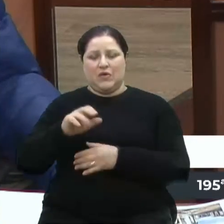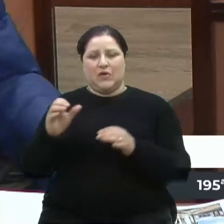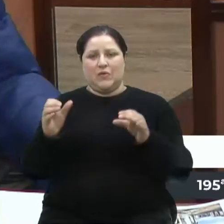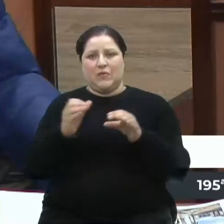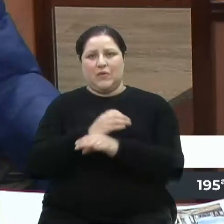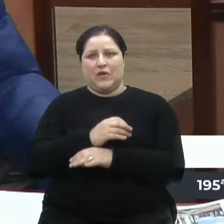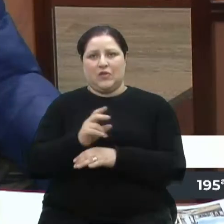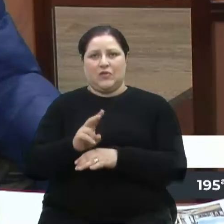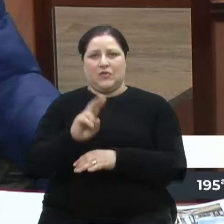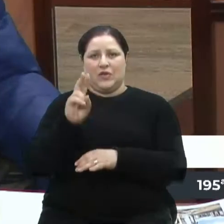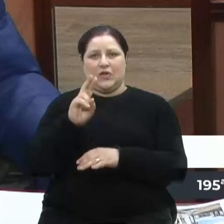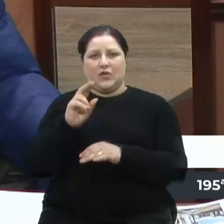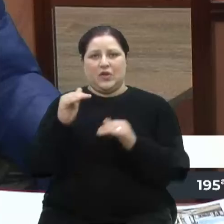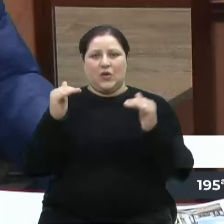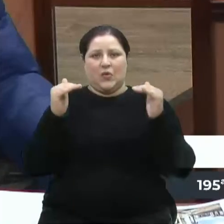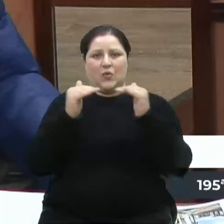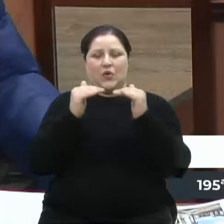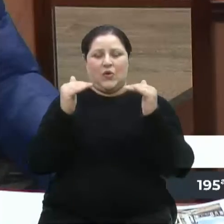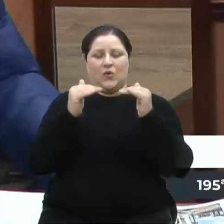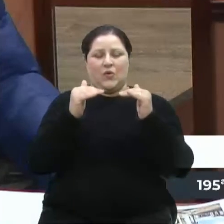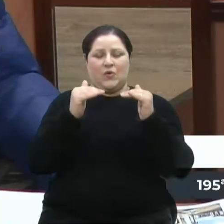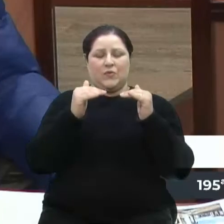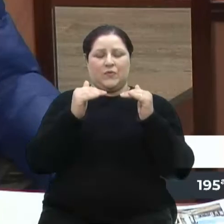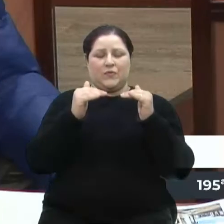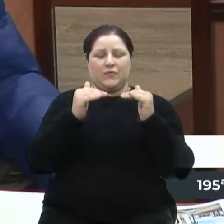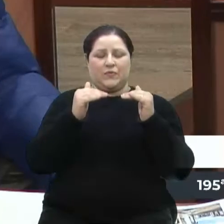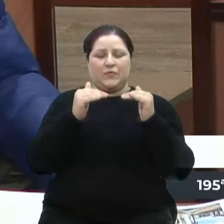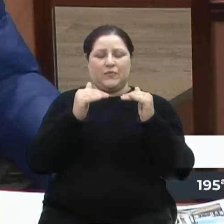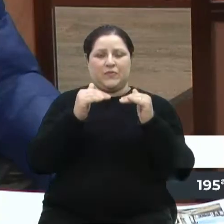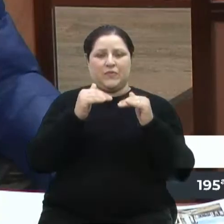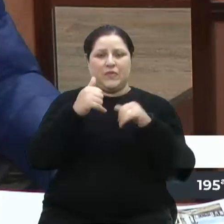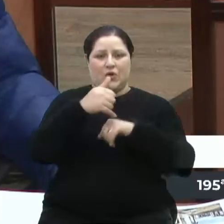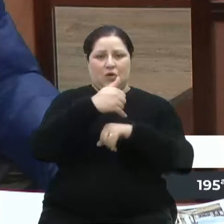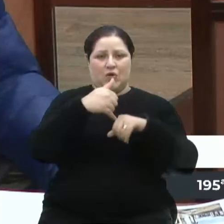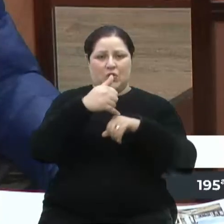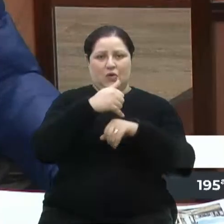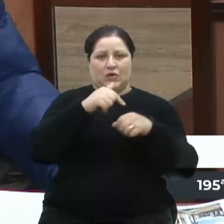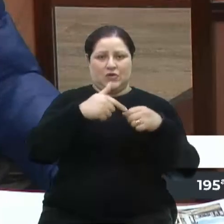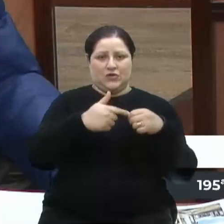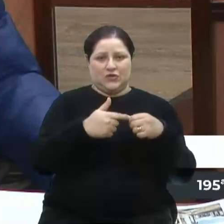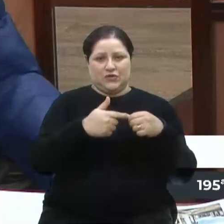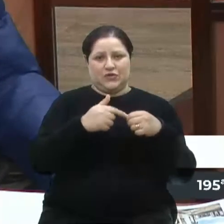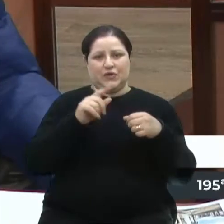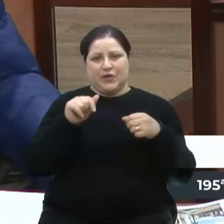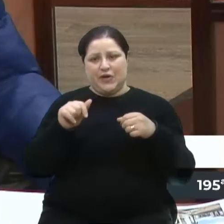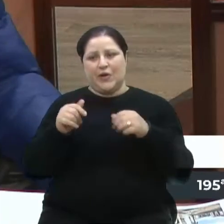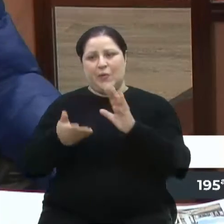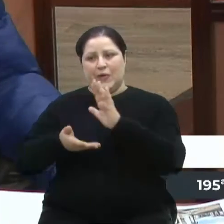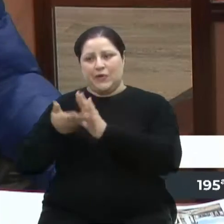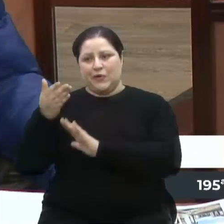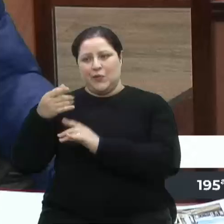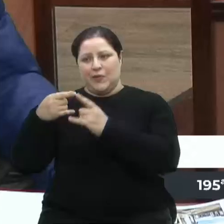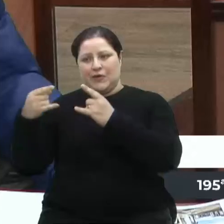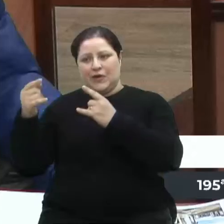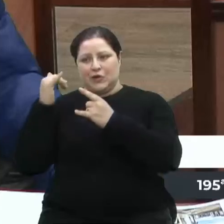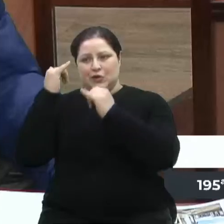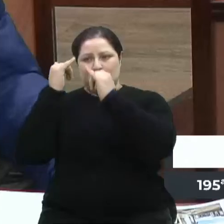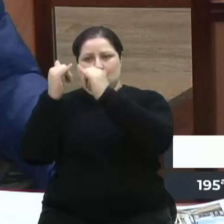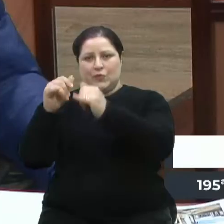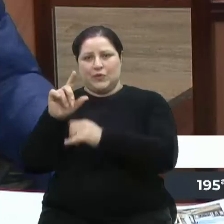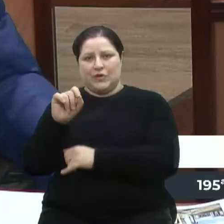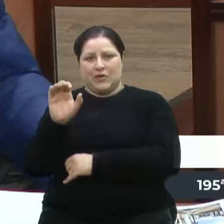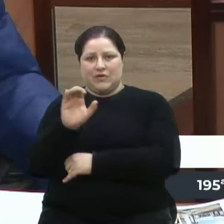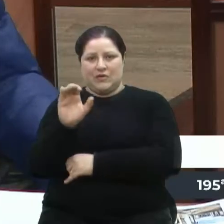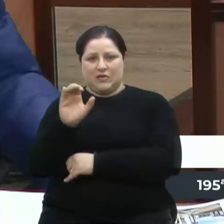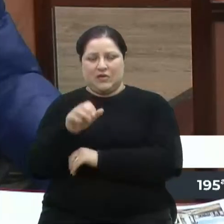valor do diesel, né, esses 10 centavos. Então, esperamos e torcemos todos para uma redução e para que a gente possa equalizar mais uma